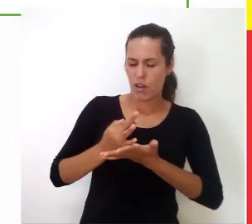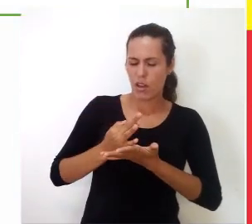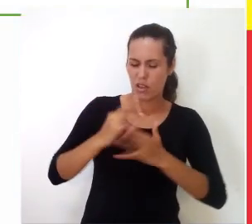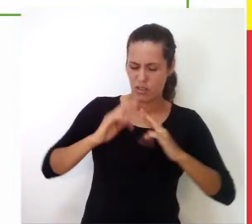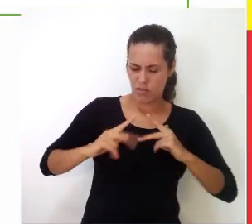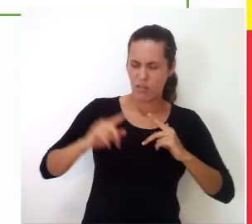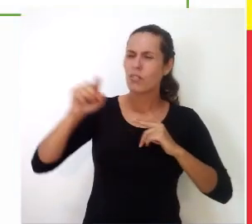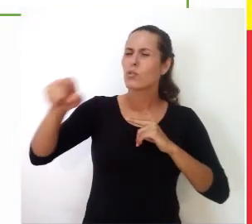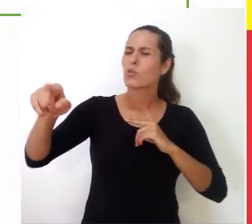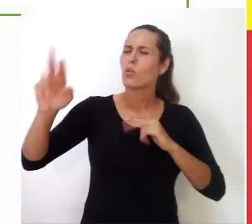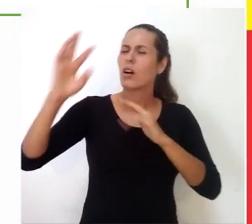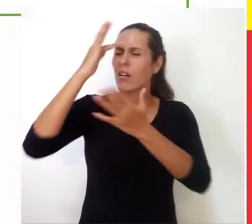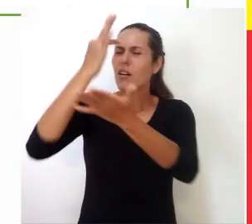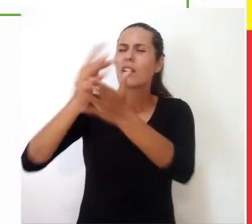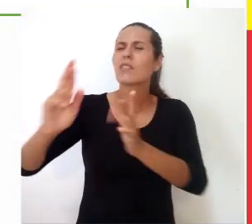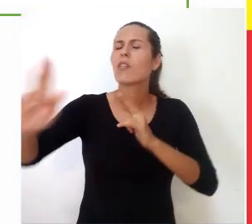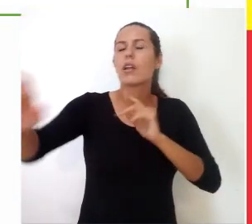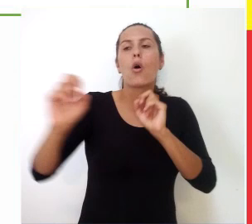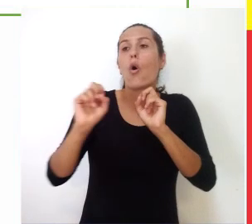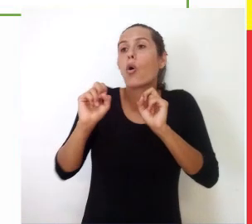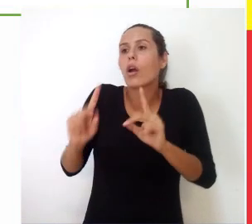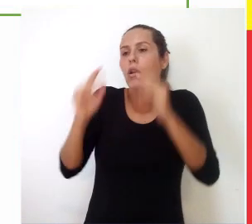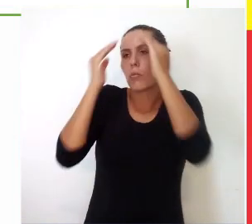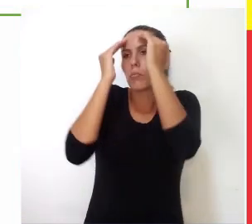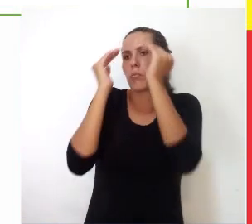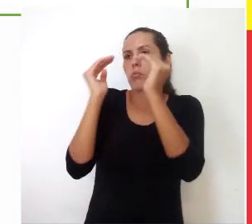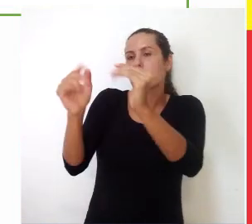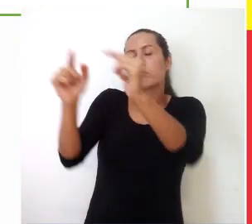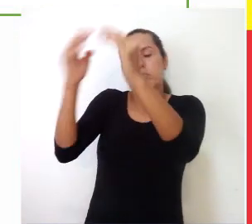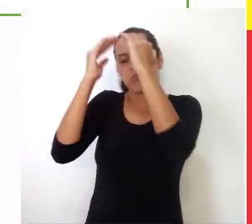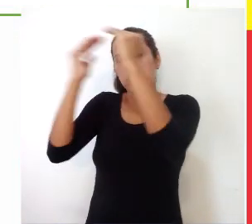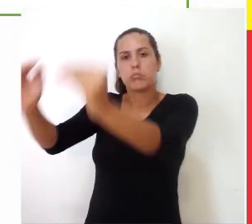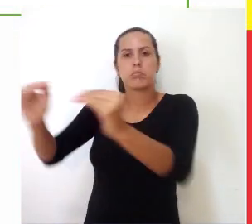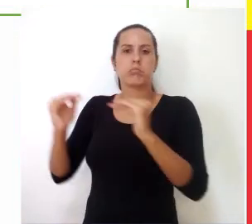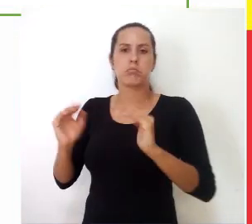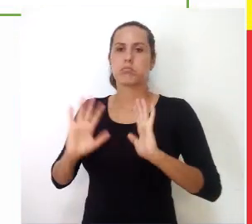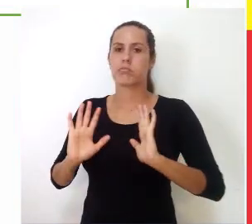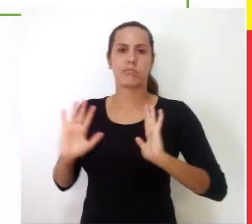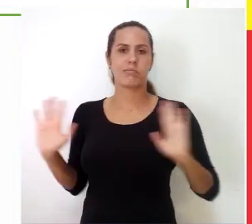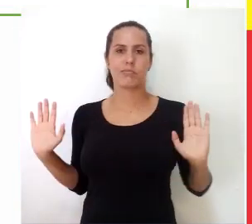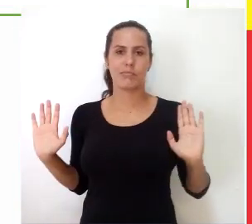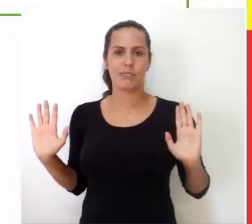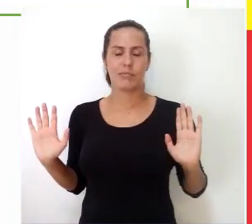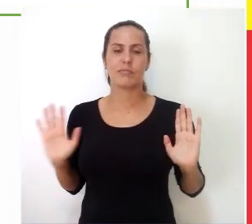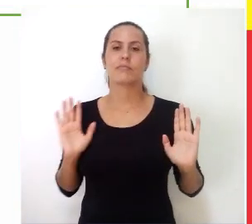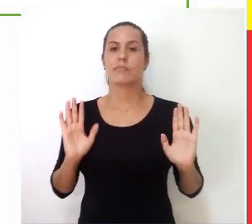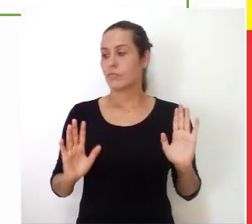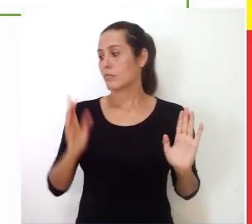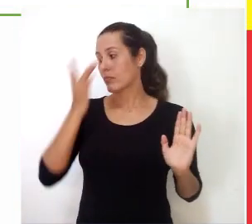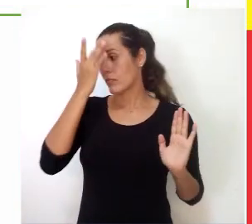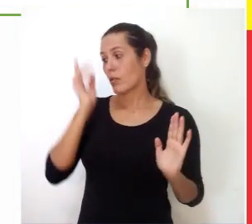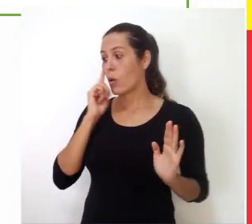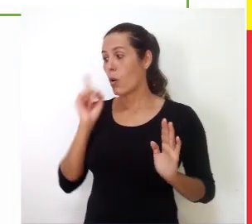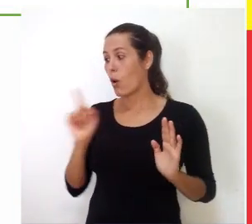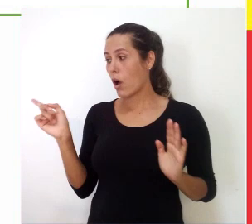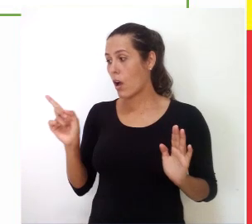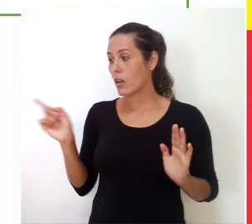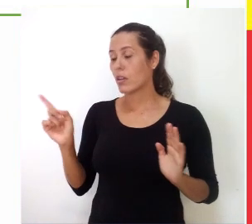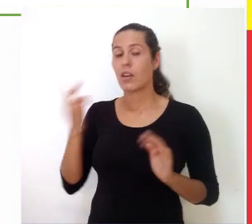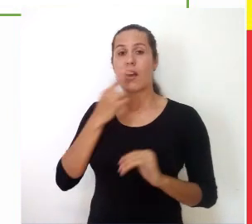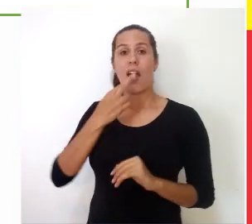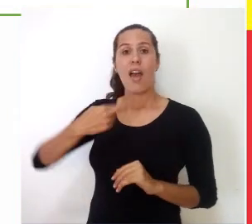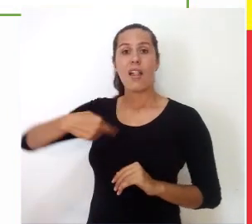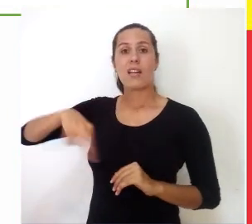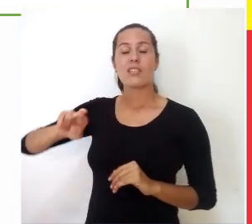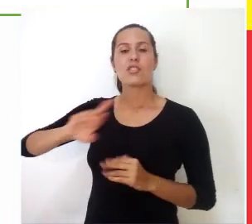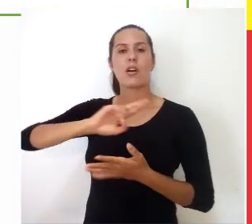coloquei aqui para vocês, certo? Um desenho, olha aí, de pessoas que professam religiões diferentes. Nós temos